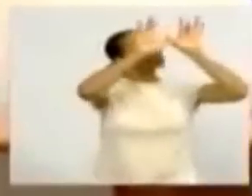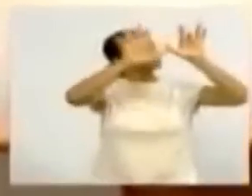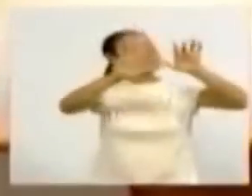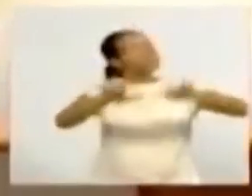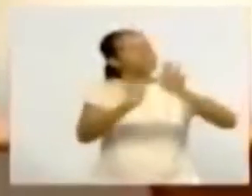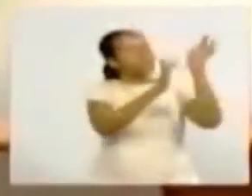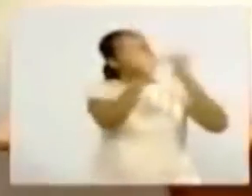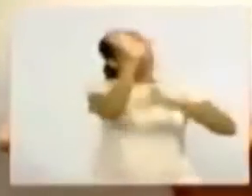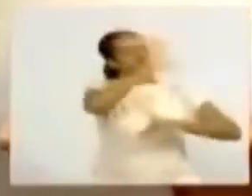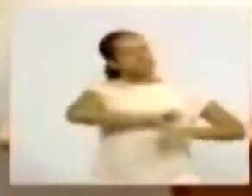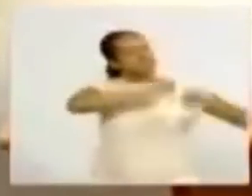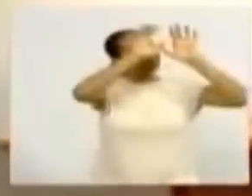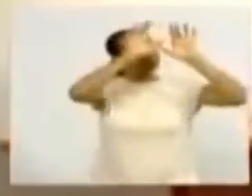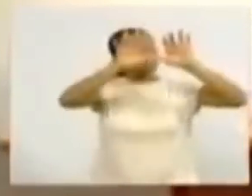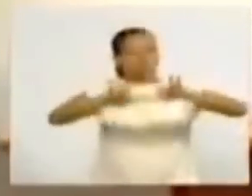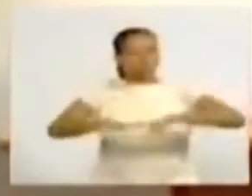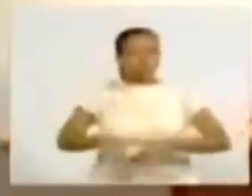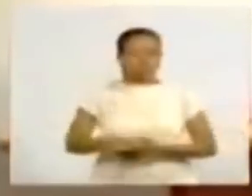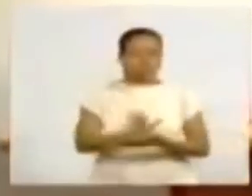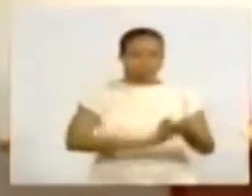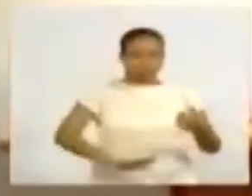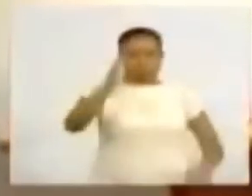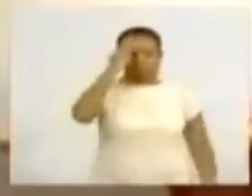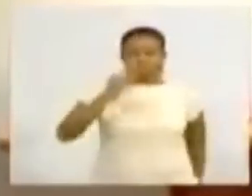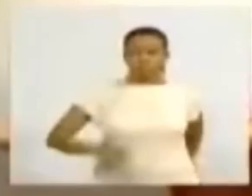Jesus misericordioso, de Deus Pai,